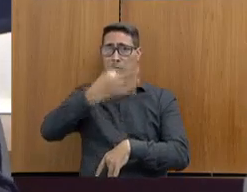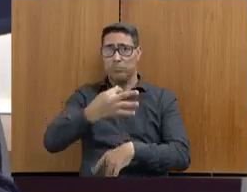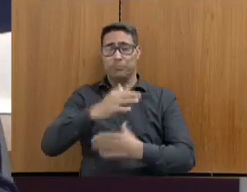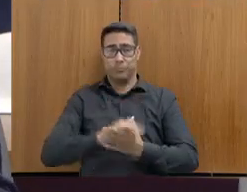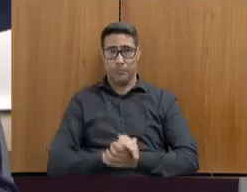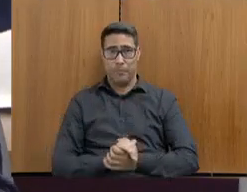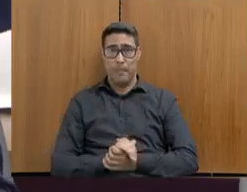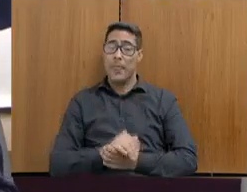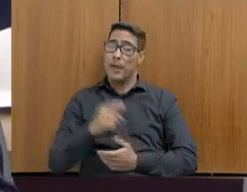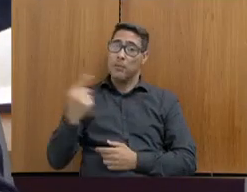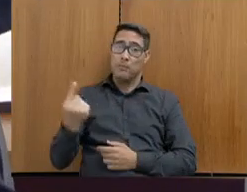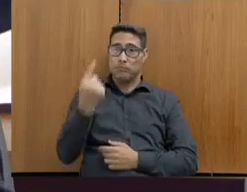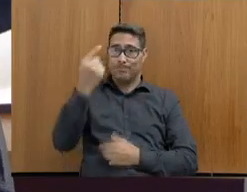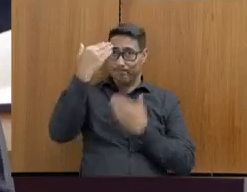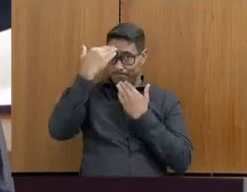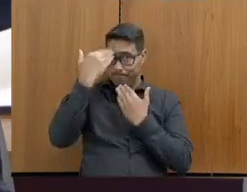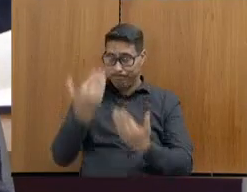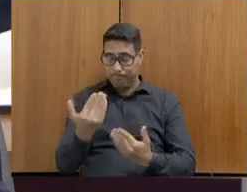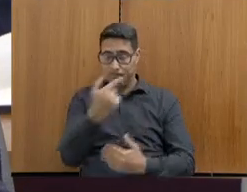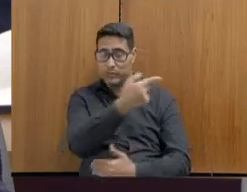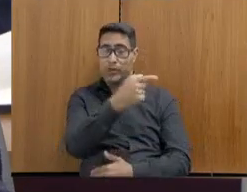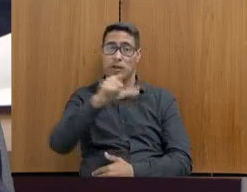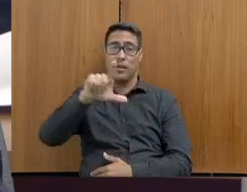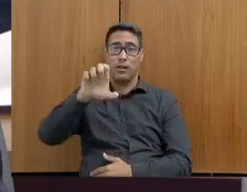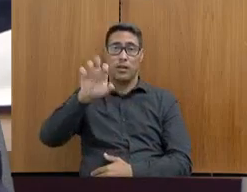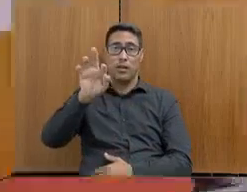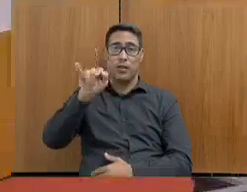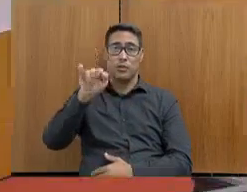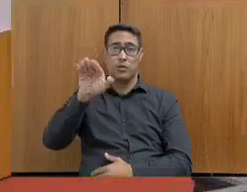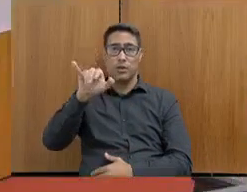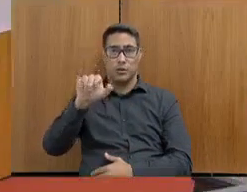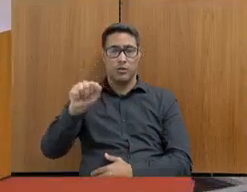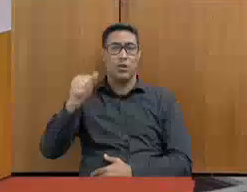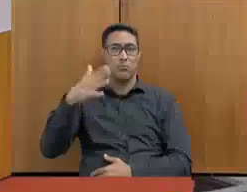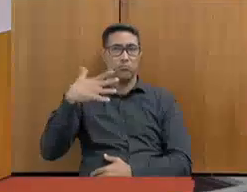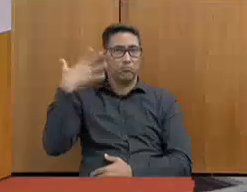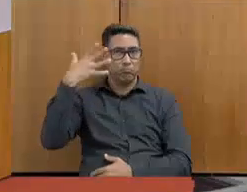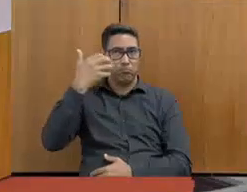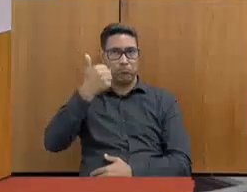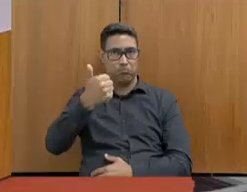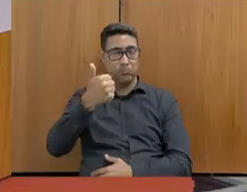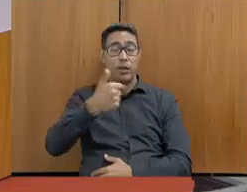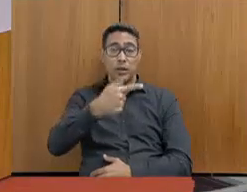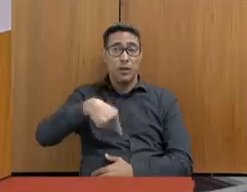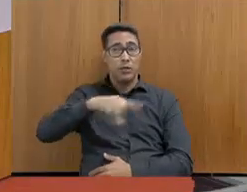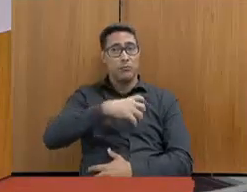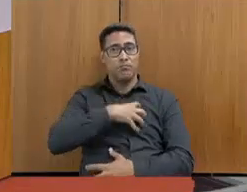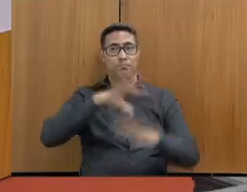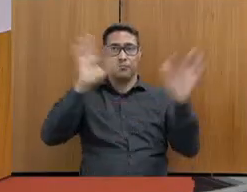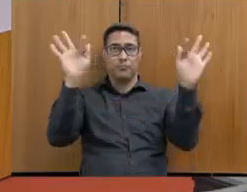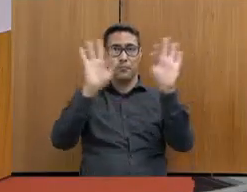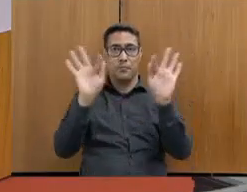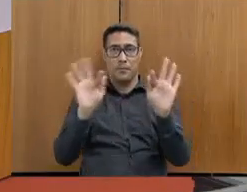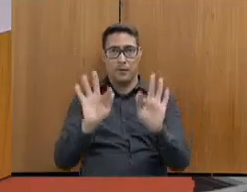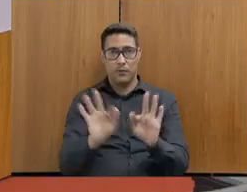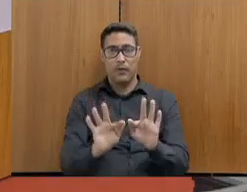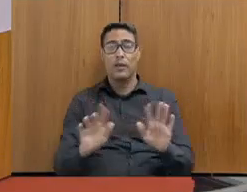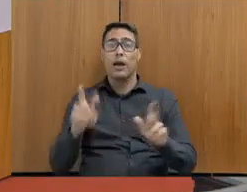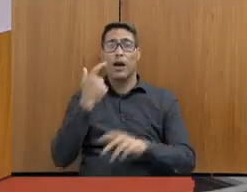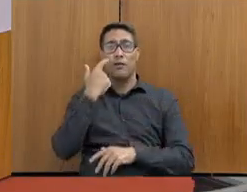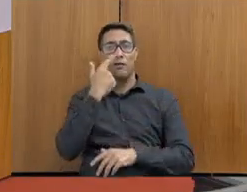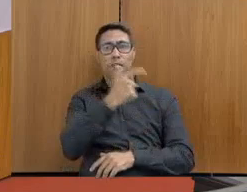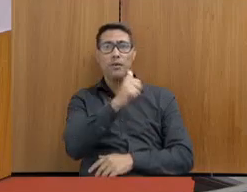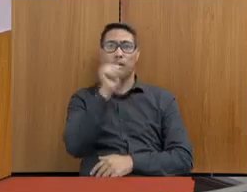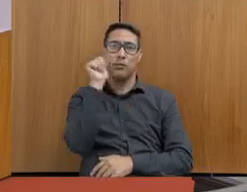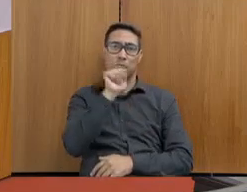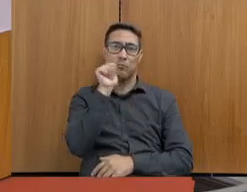agradecer a doutora Letícia parabenizá-la pela exposição e dizer que eu fico feliz ao ver uma mulher